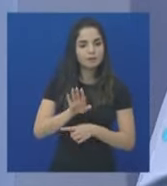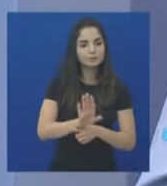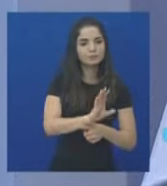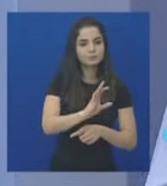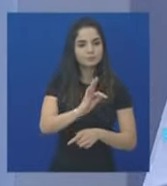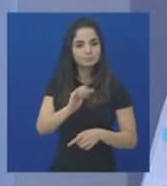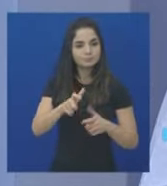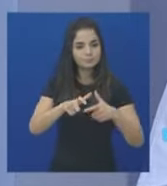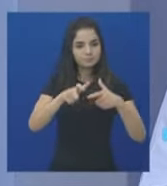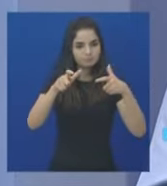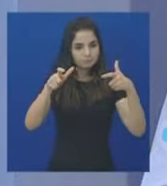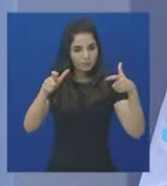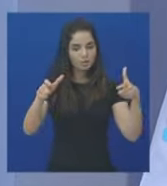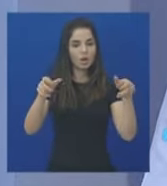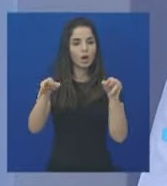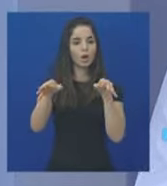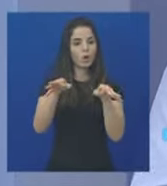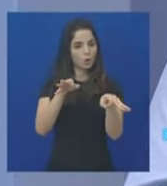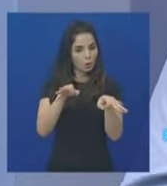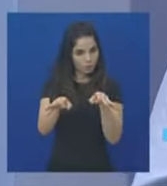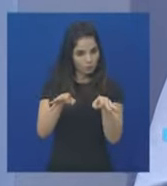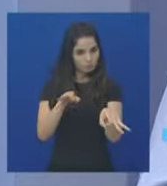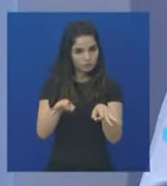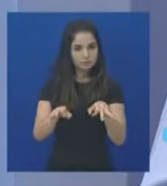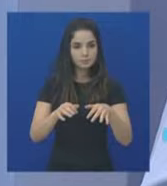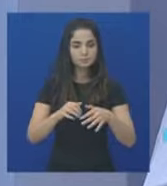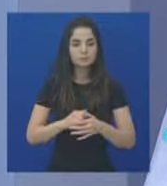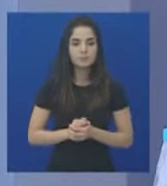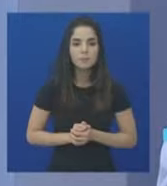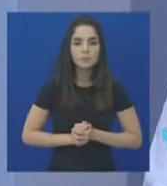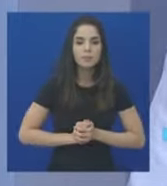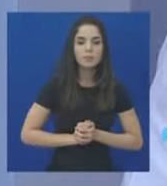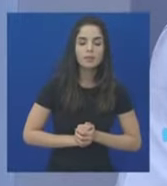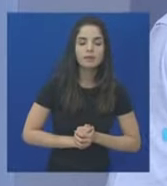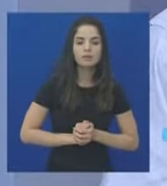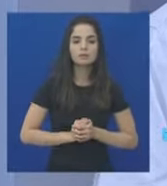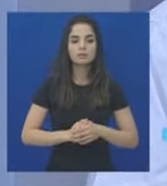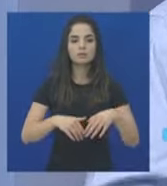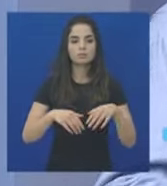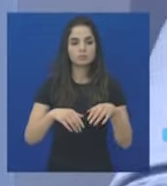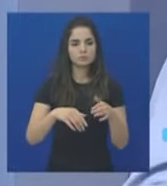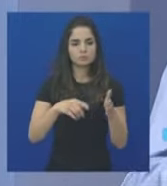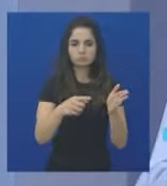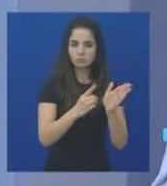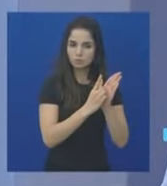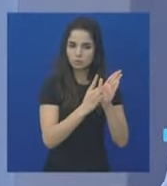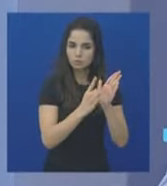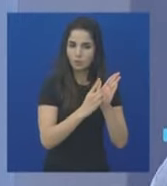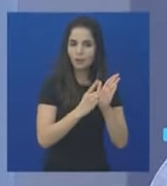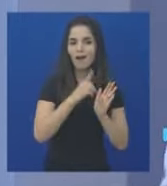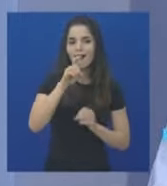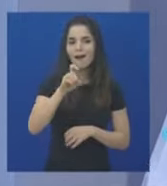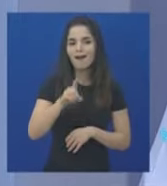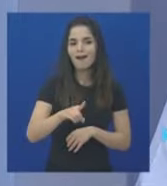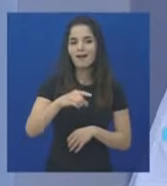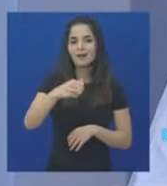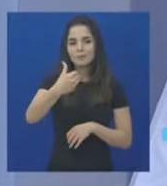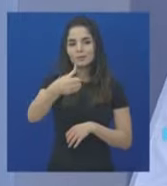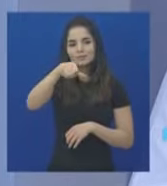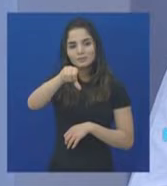organizada, com ordem. O nosso Código de Postura de Cabo Frio é de 1968.